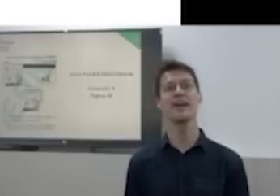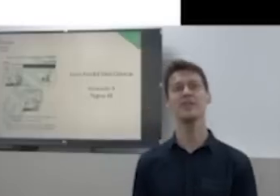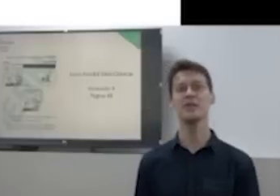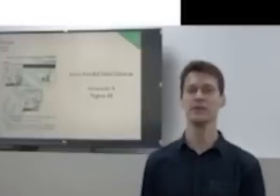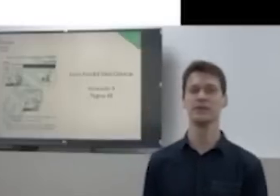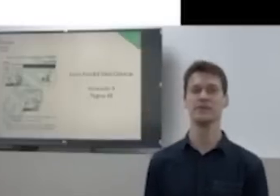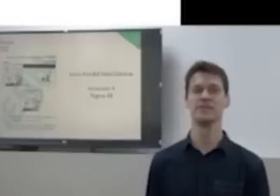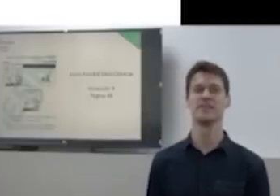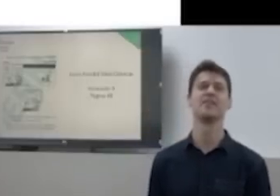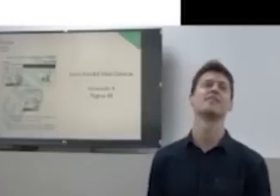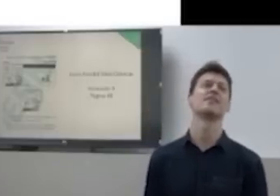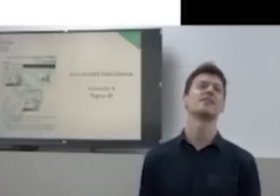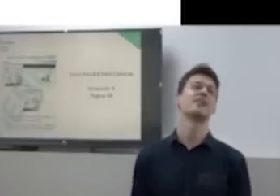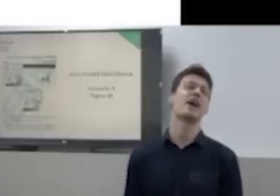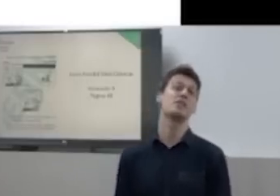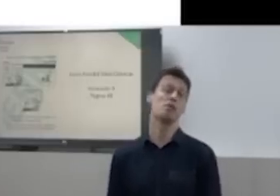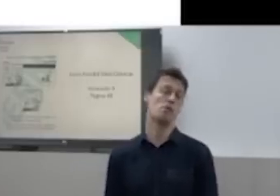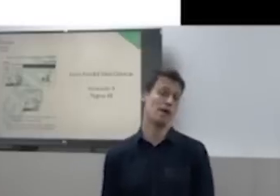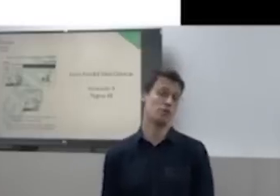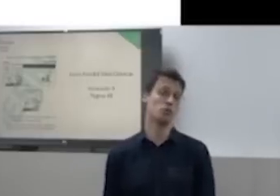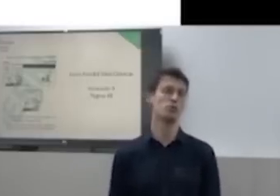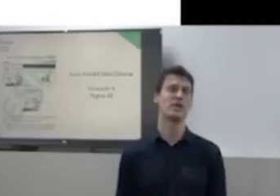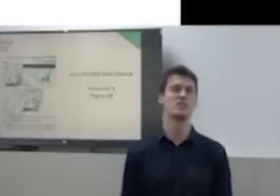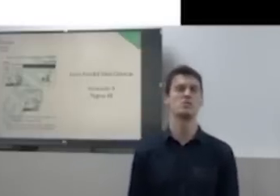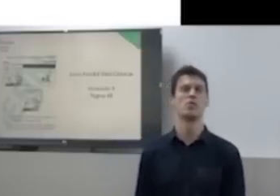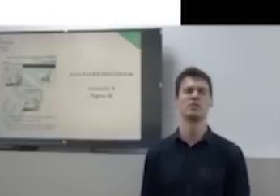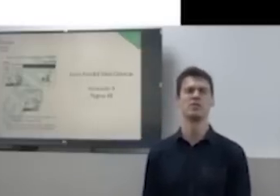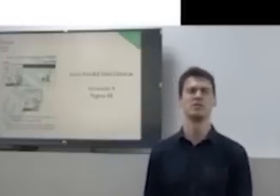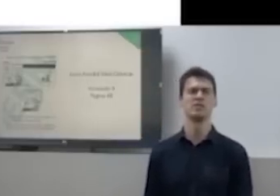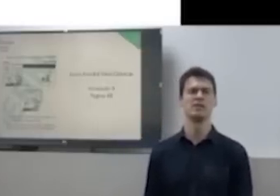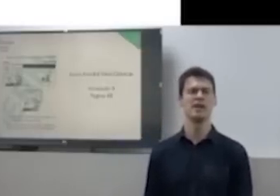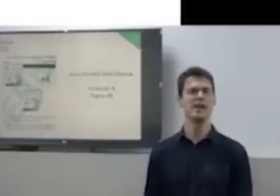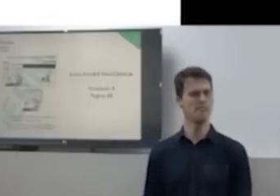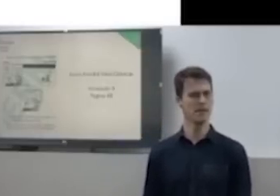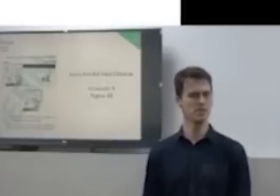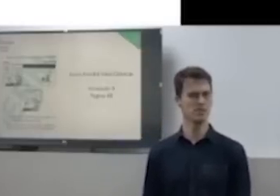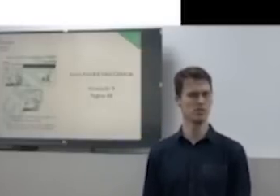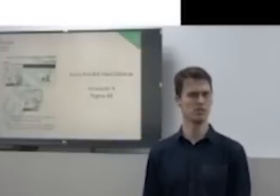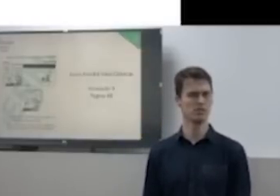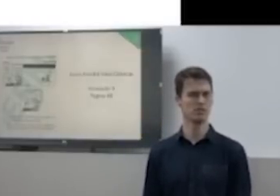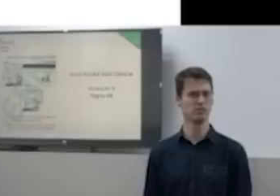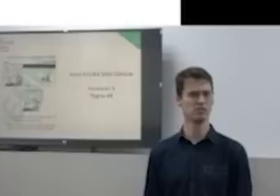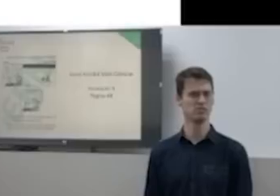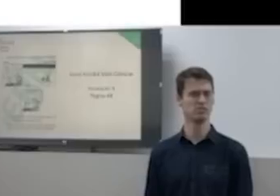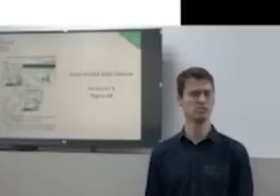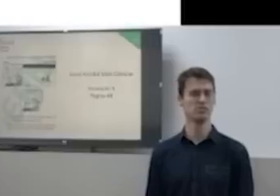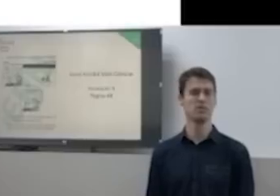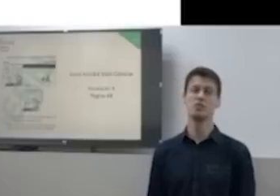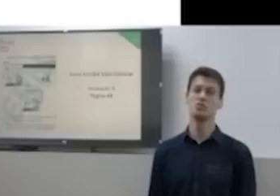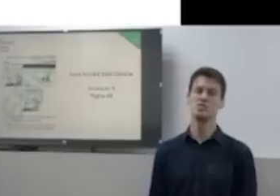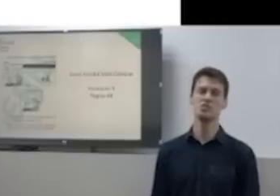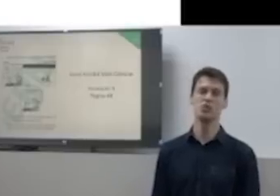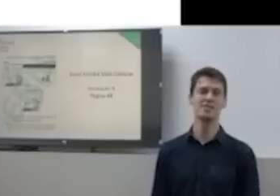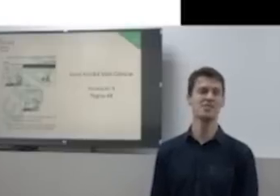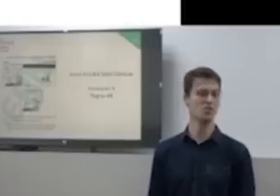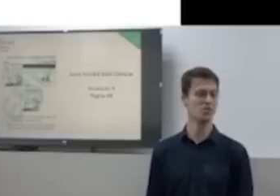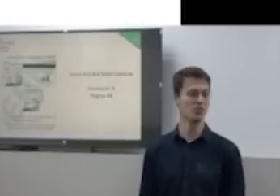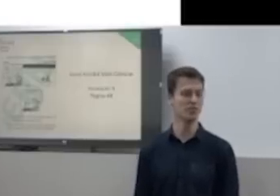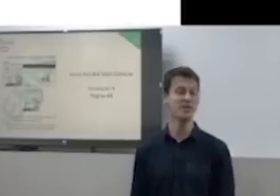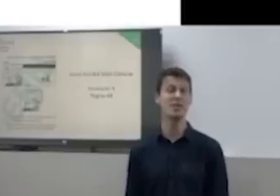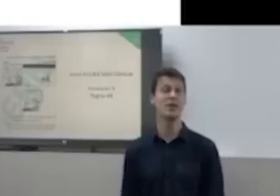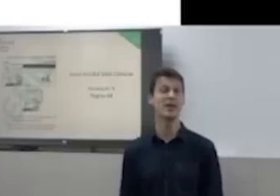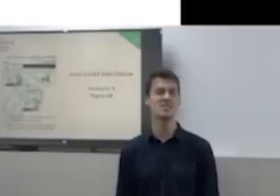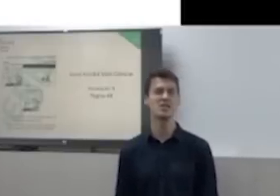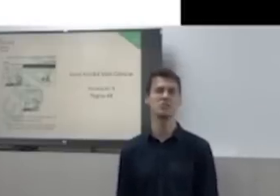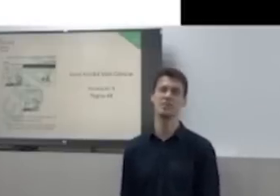que o mundo é redondo. Daí o adulto responde: é mesmo? No segundo